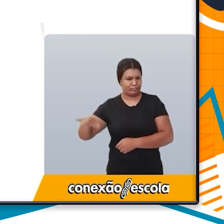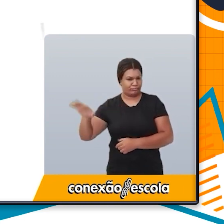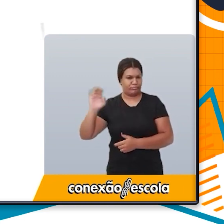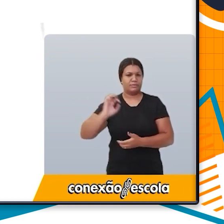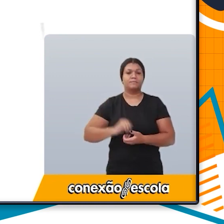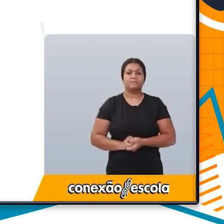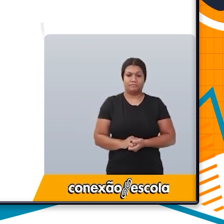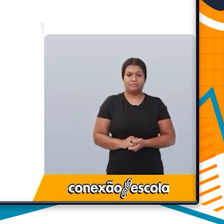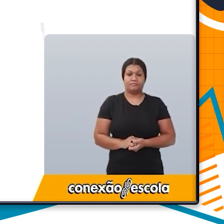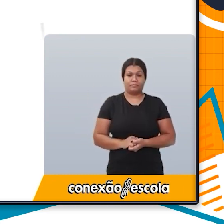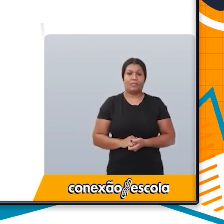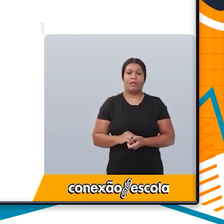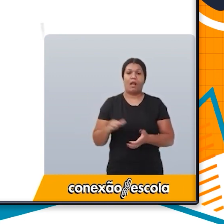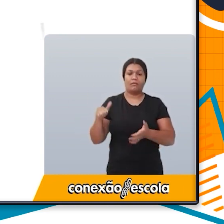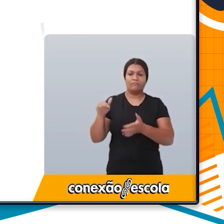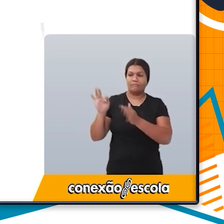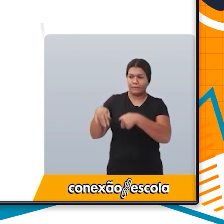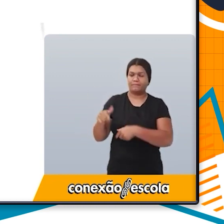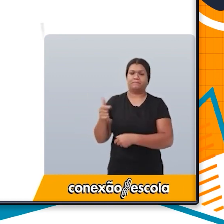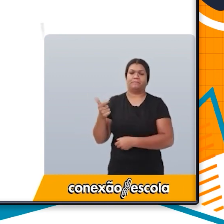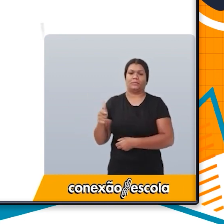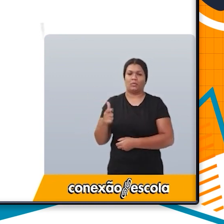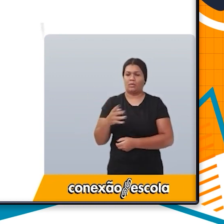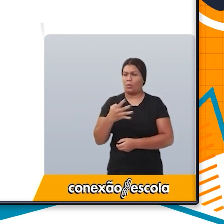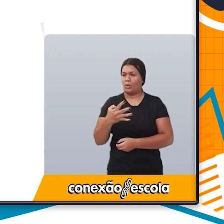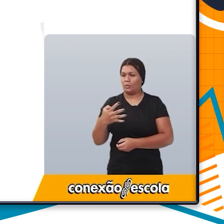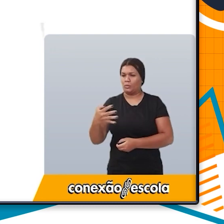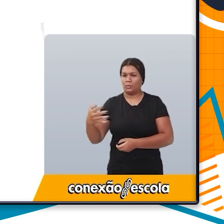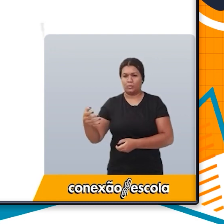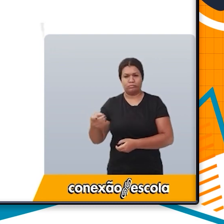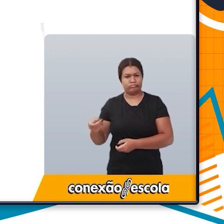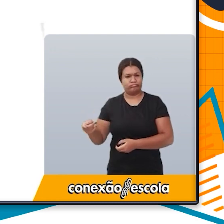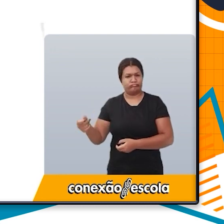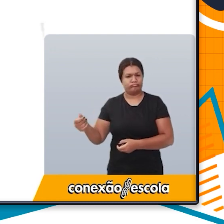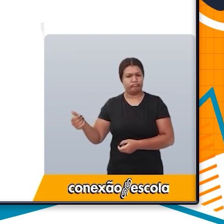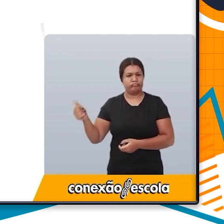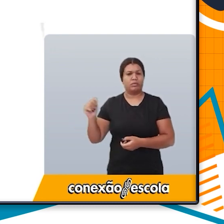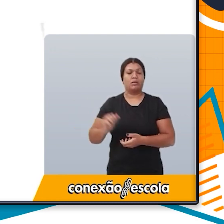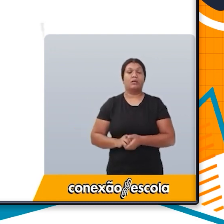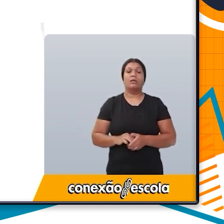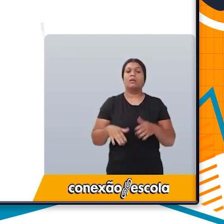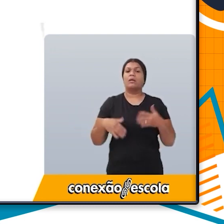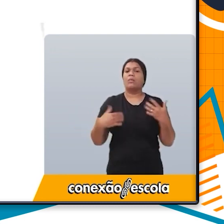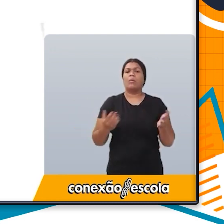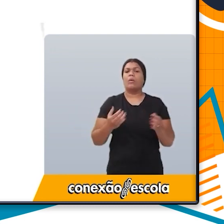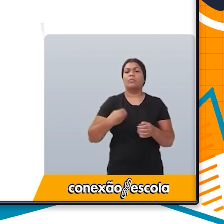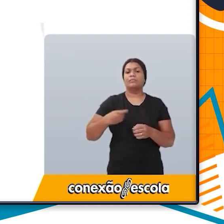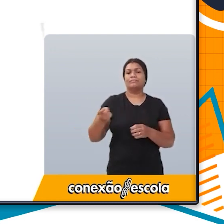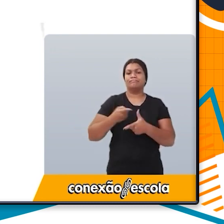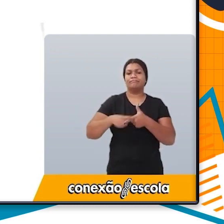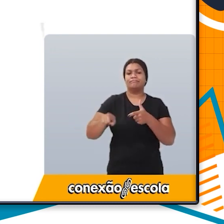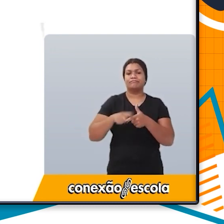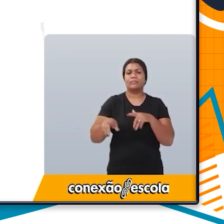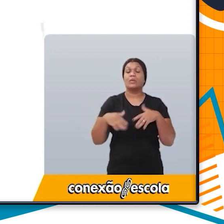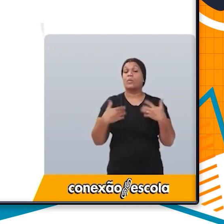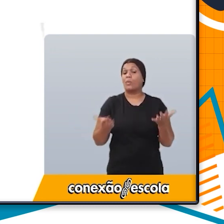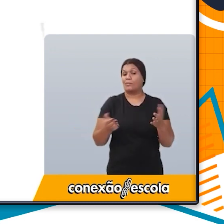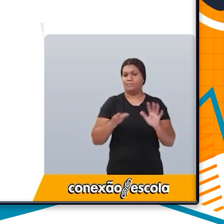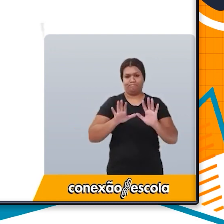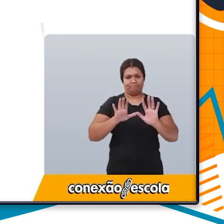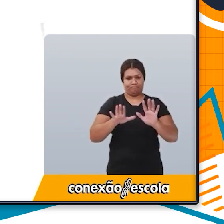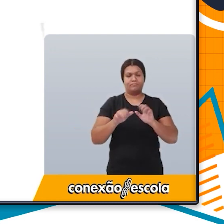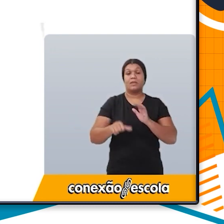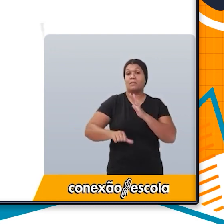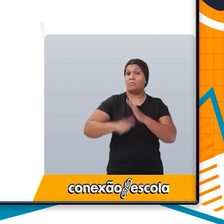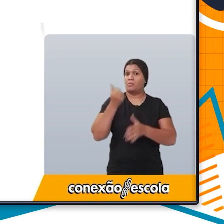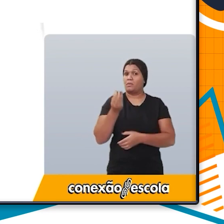0,444, infinitamente. Como descobrir quais os números ele dividiu? Primeiro, vamos chamar